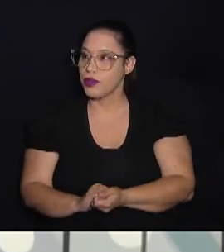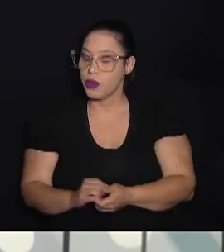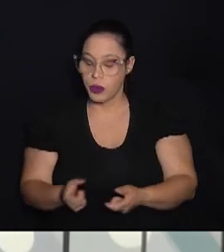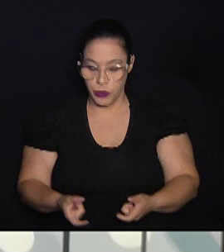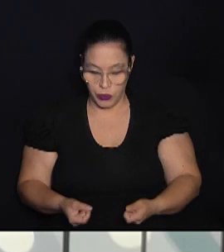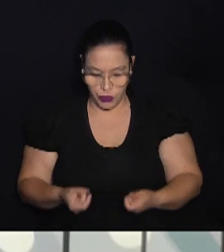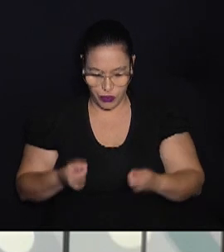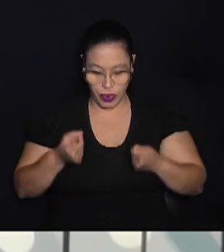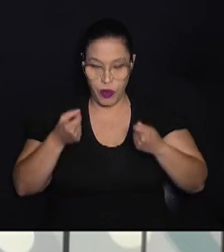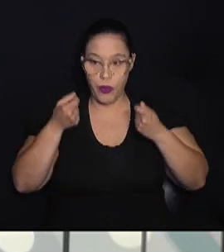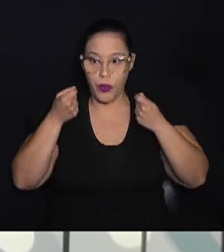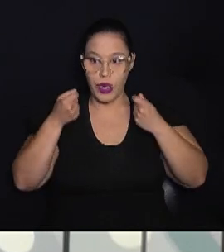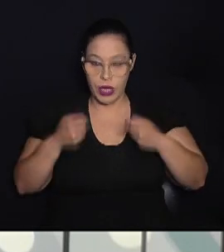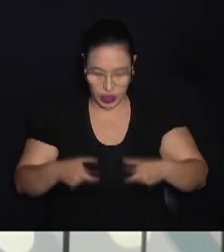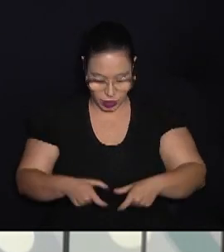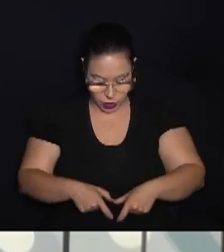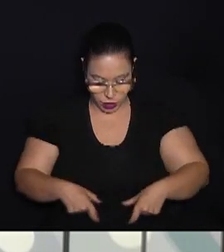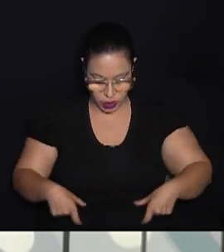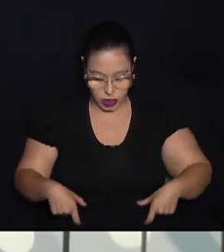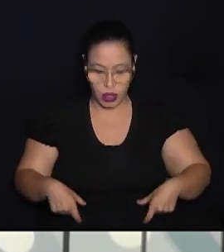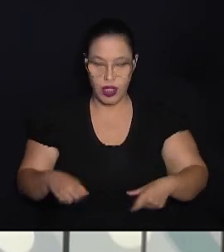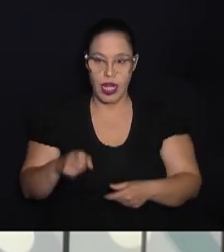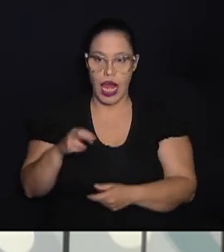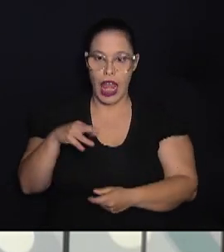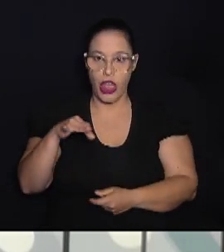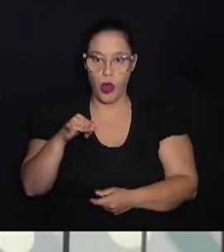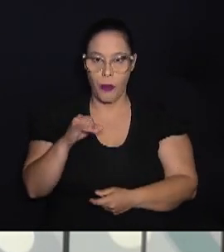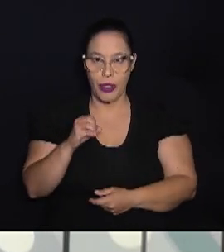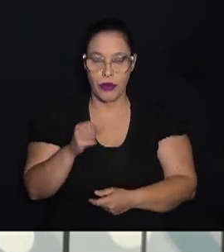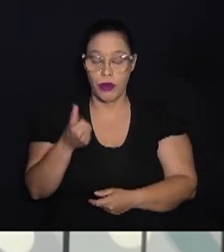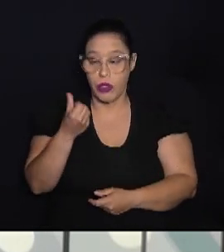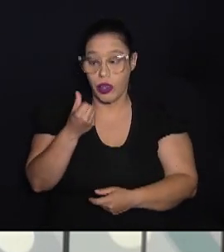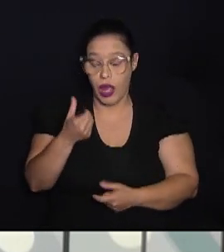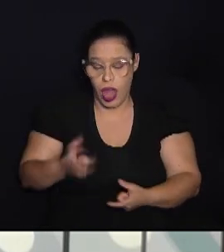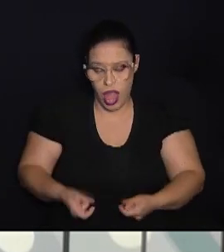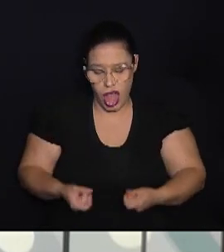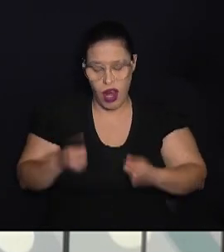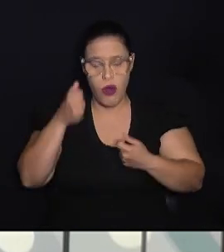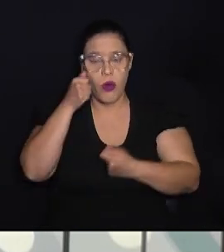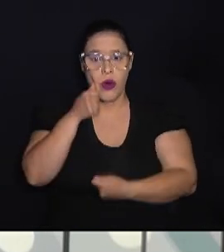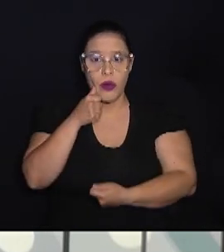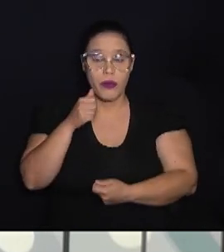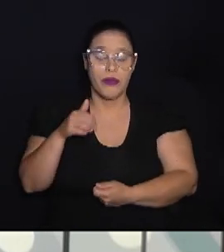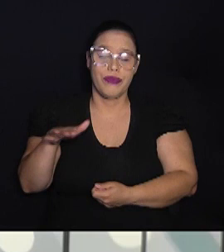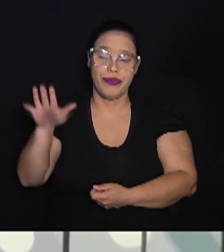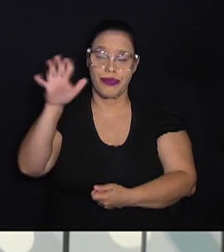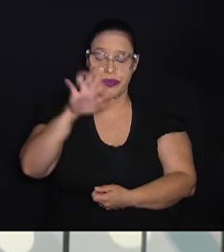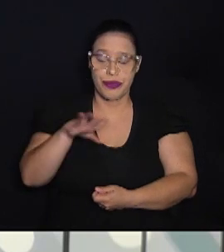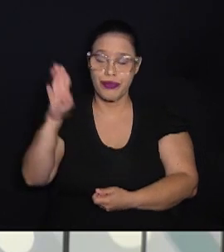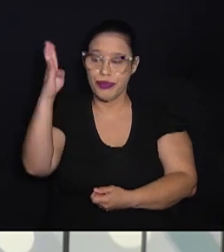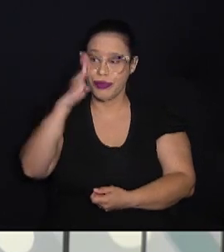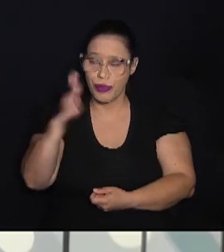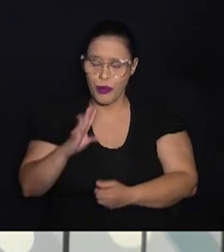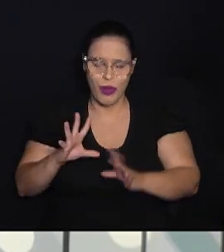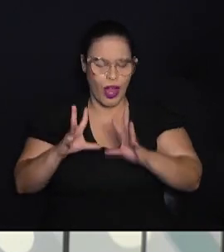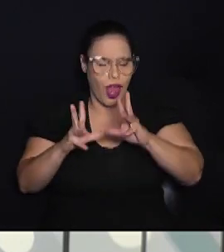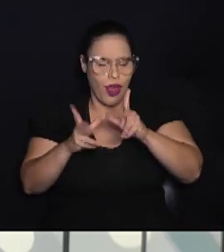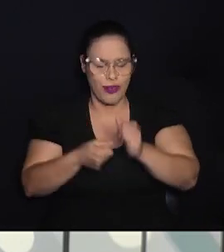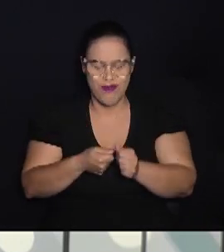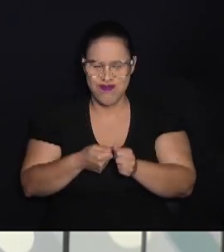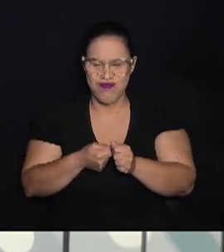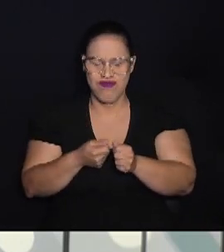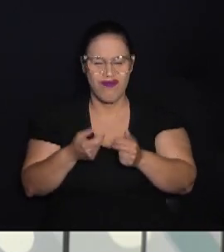câncer de endométrio é o sexto câncer mais comum em mulheres no Brasil e no mundo,